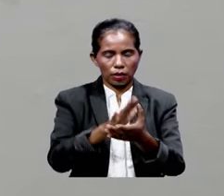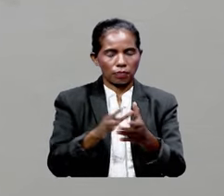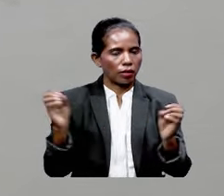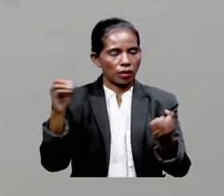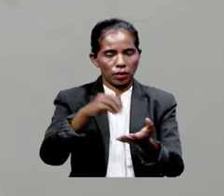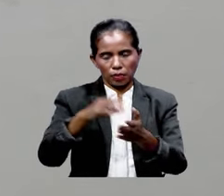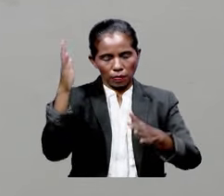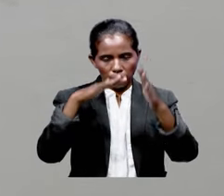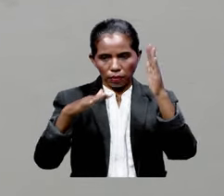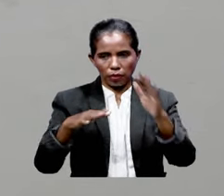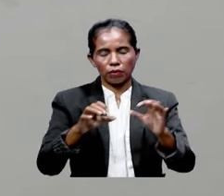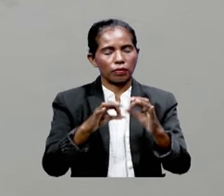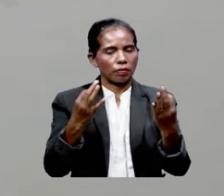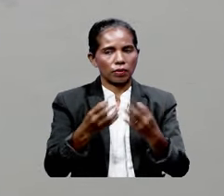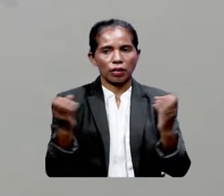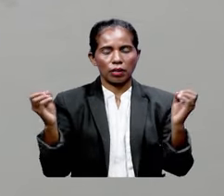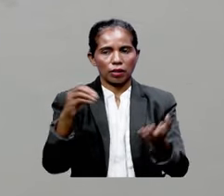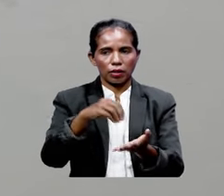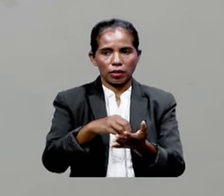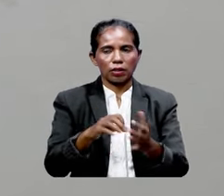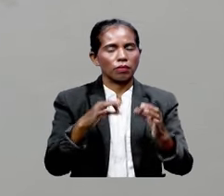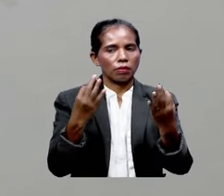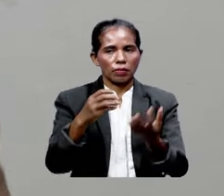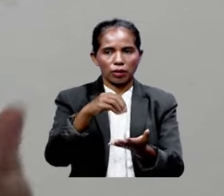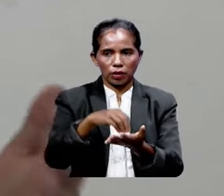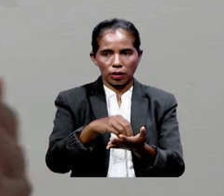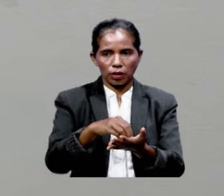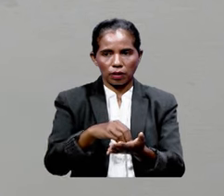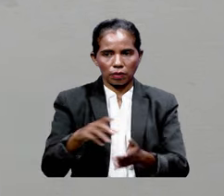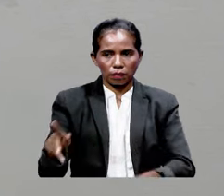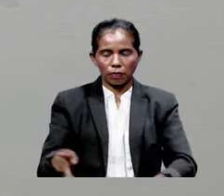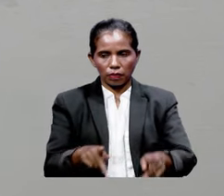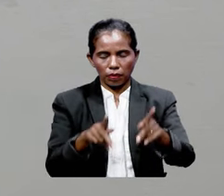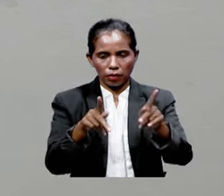estau familia la tauba que estau justru familia tauba que estau publica saun